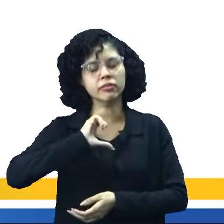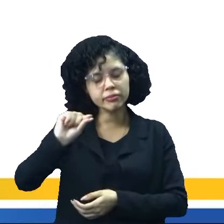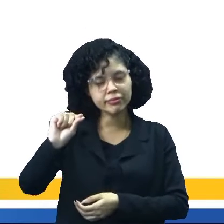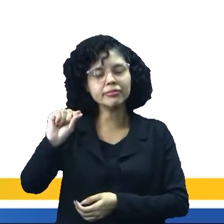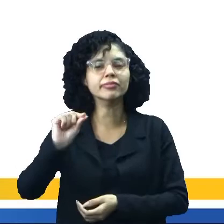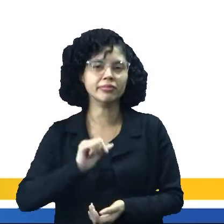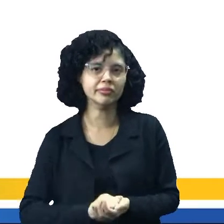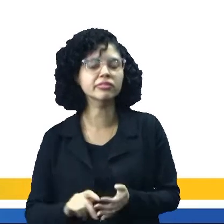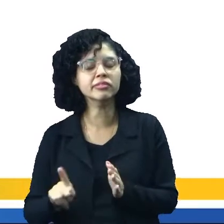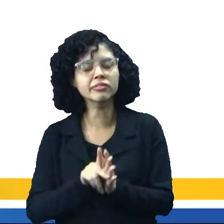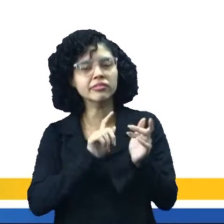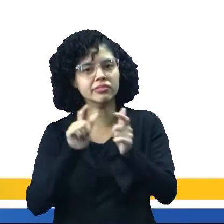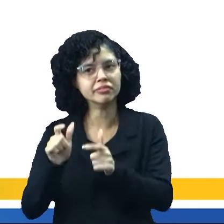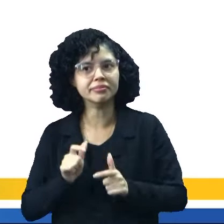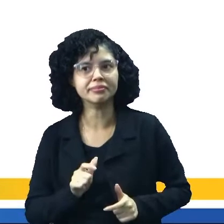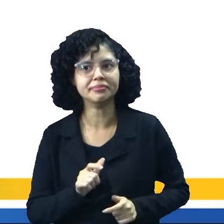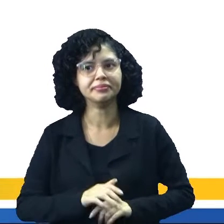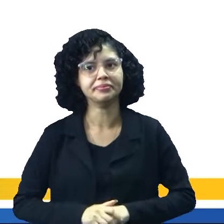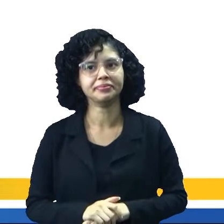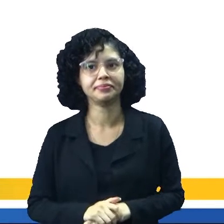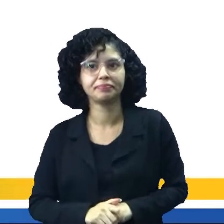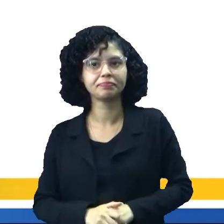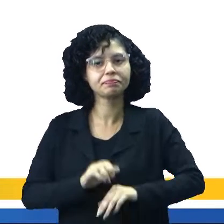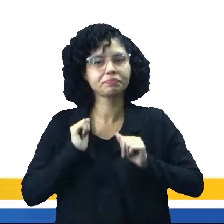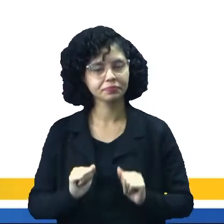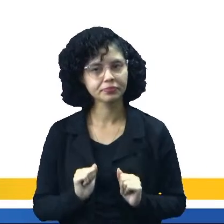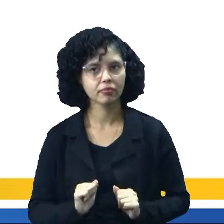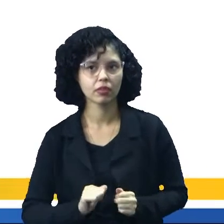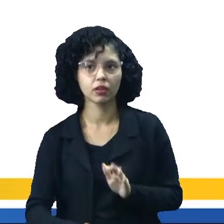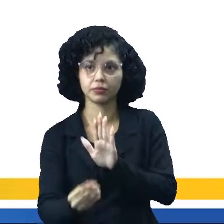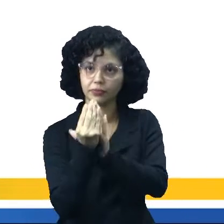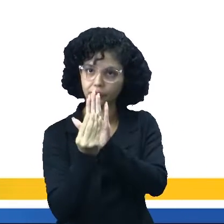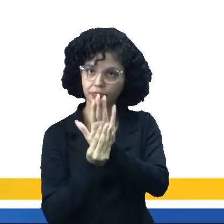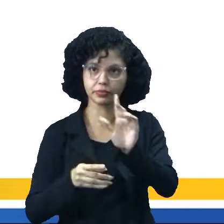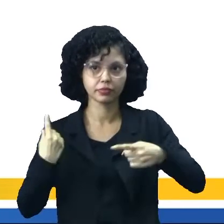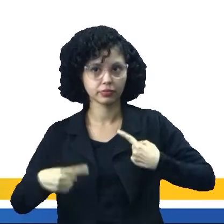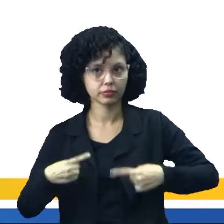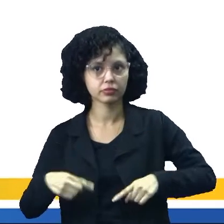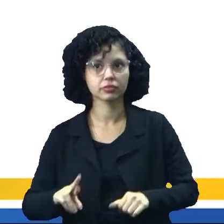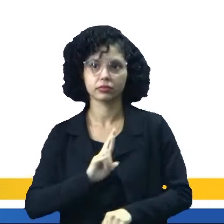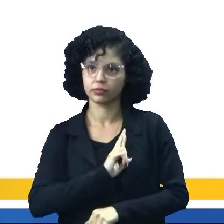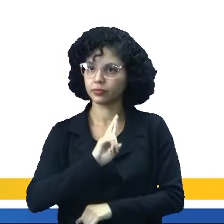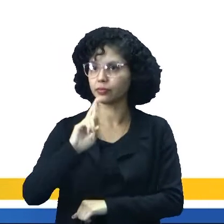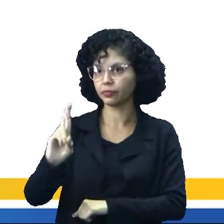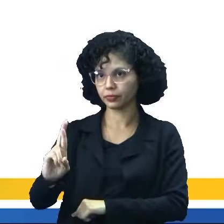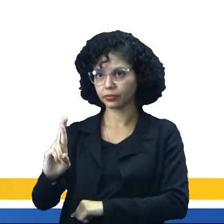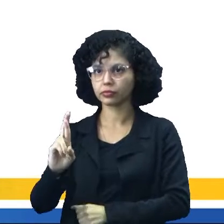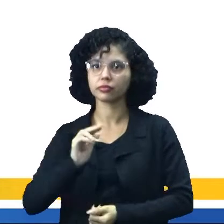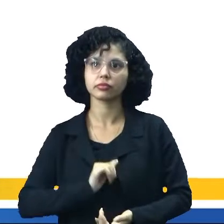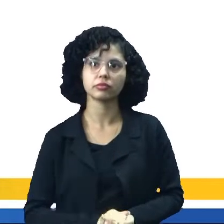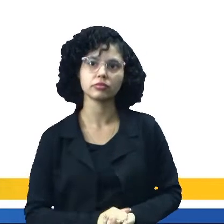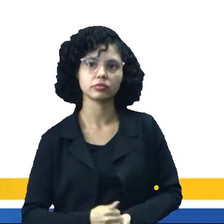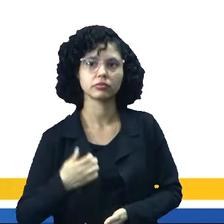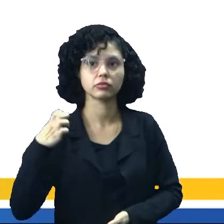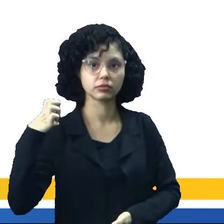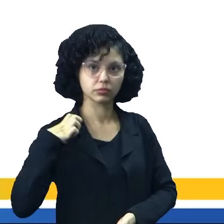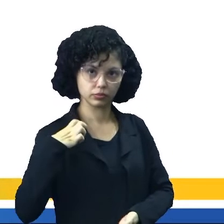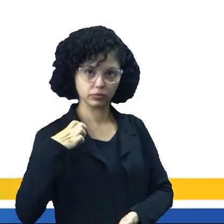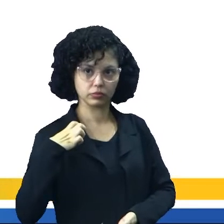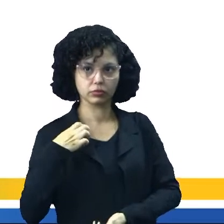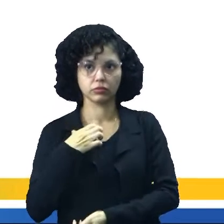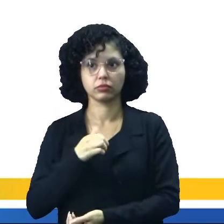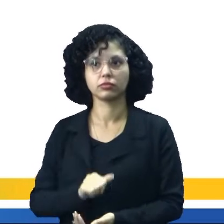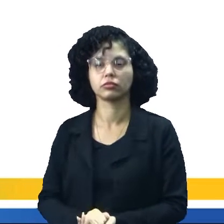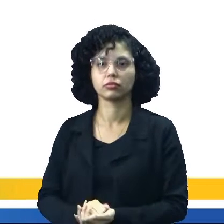aí, dos seus locais? Podemos ter aí fatores políticos, fatores